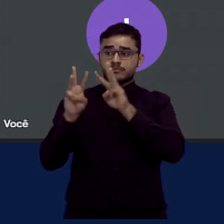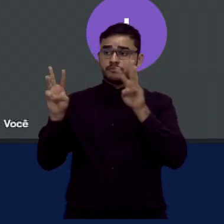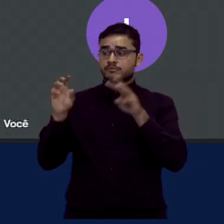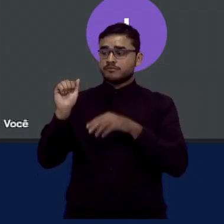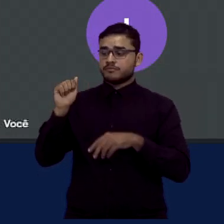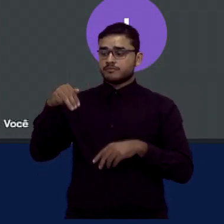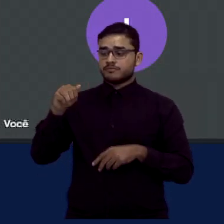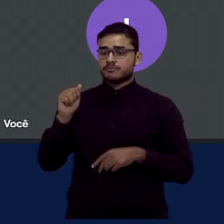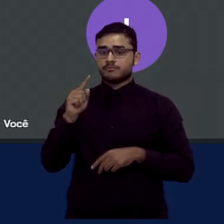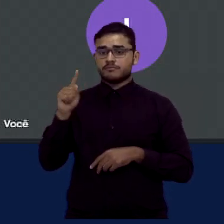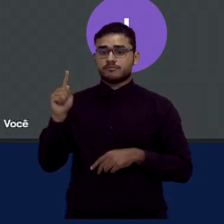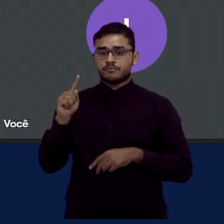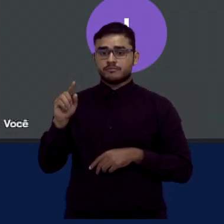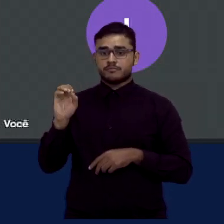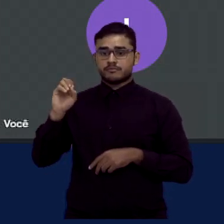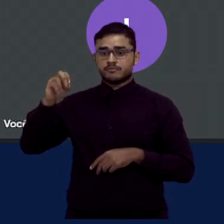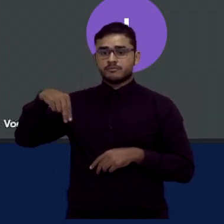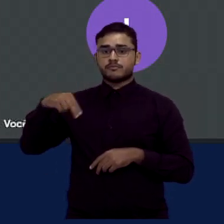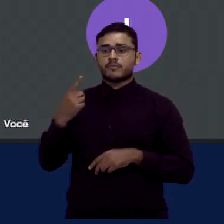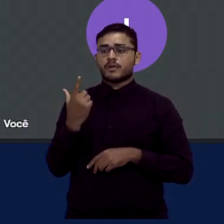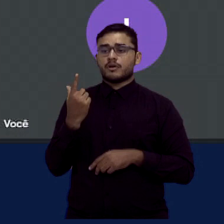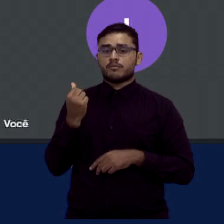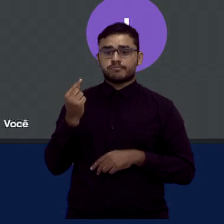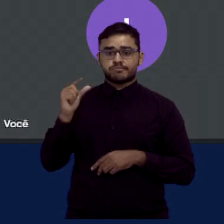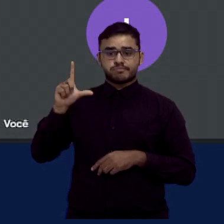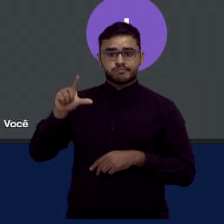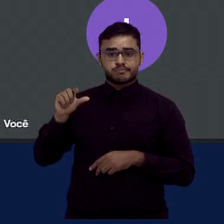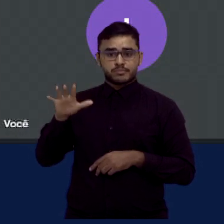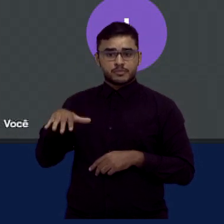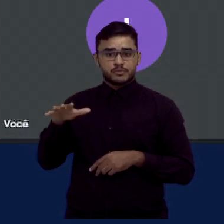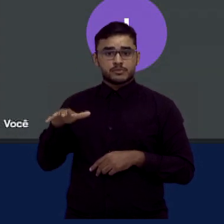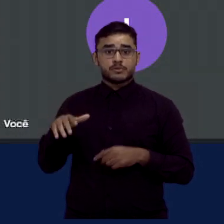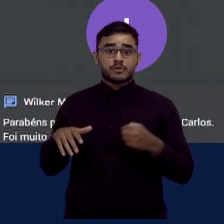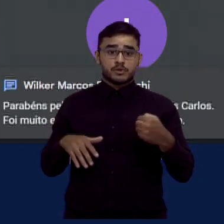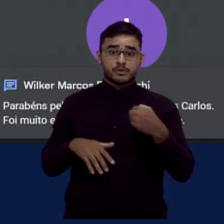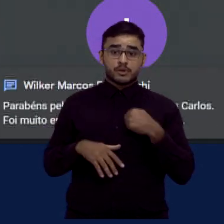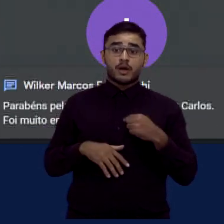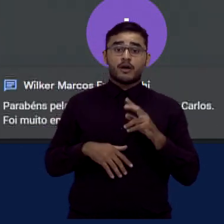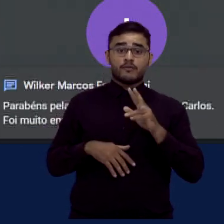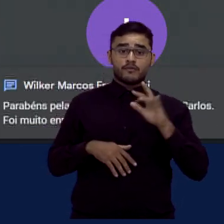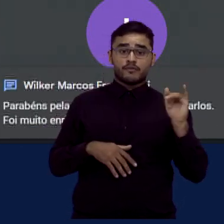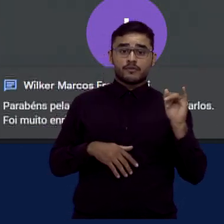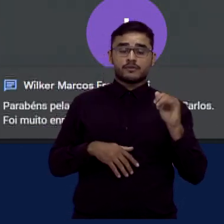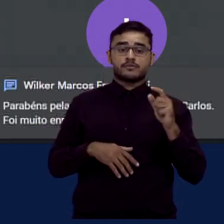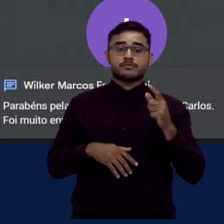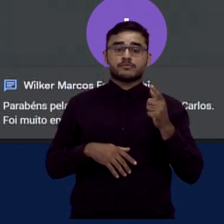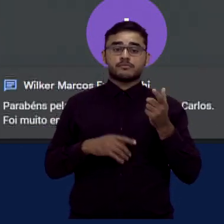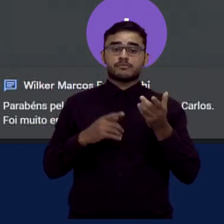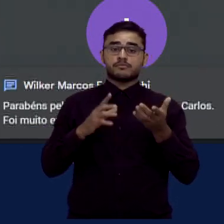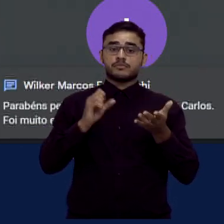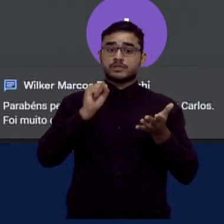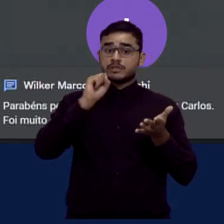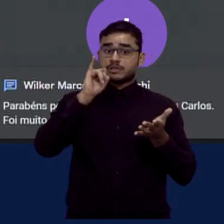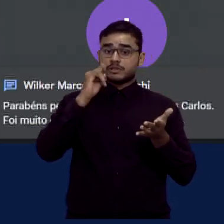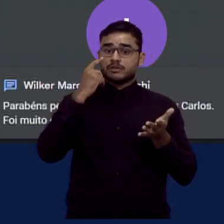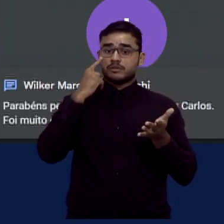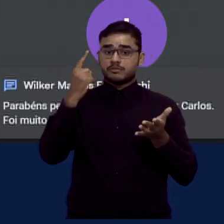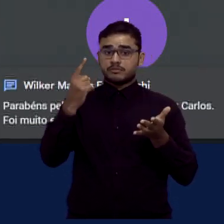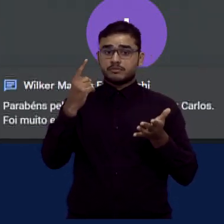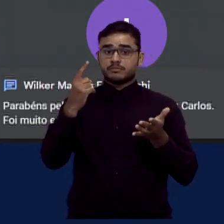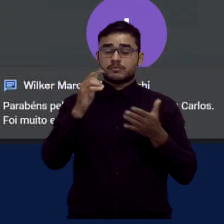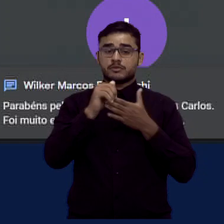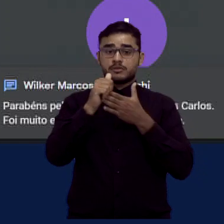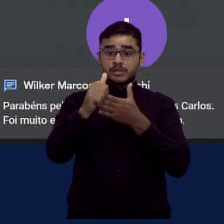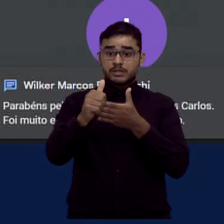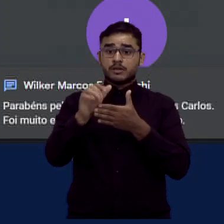Amazon costuma ter um desconto maior, mas se você compra direto para mim, vai assinado com um cartãozinho bonitinho. Demora um pouquinho mais,